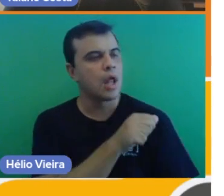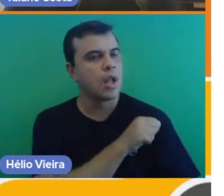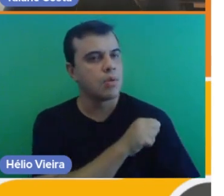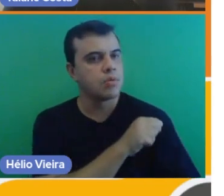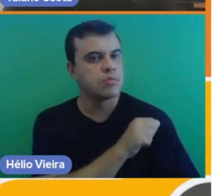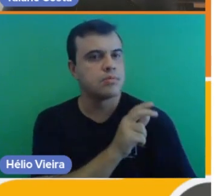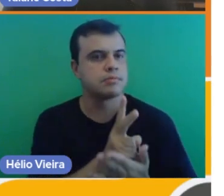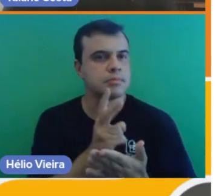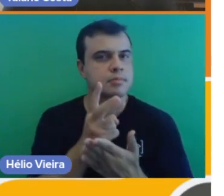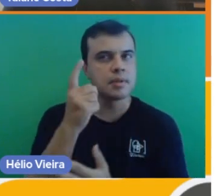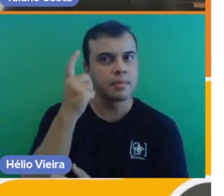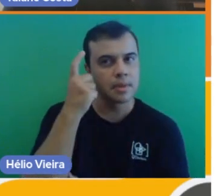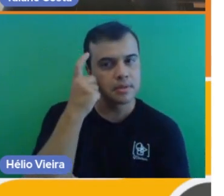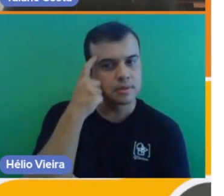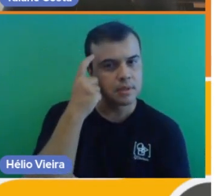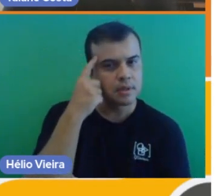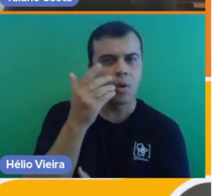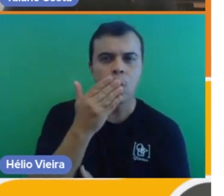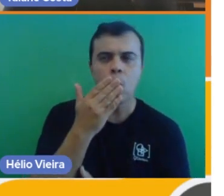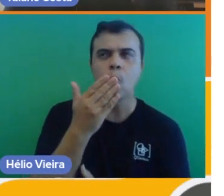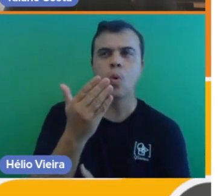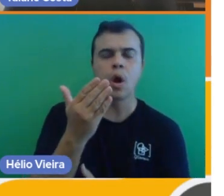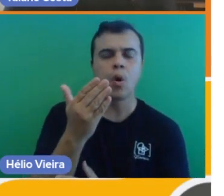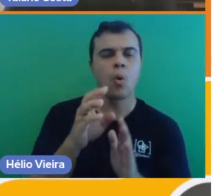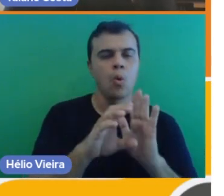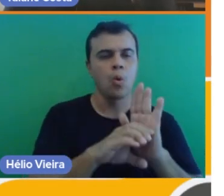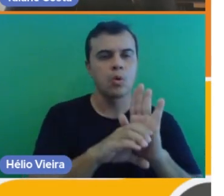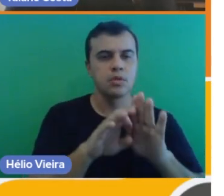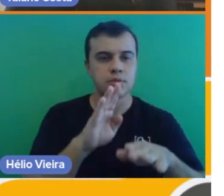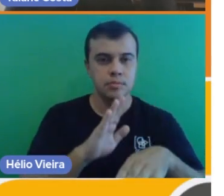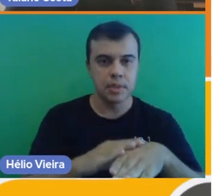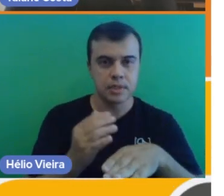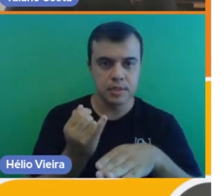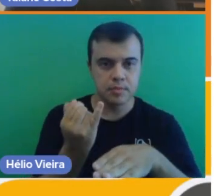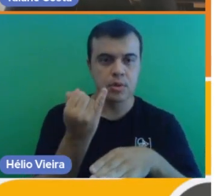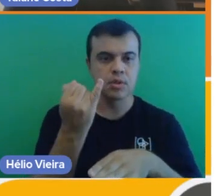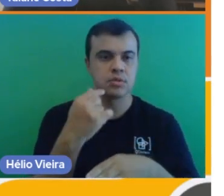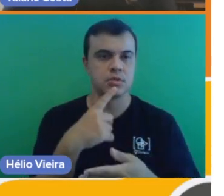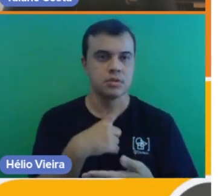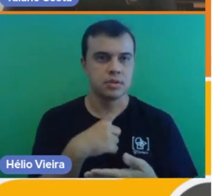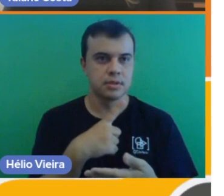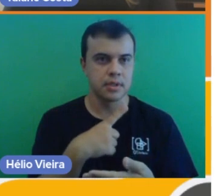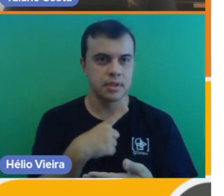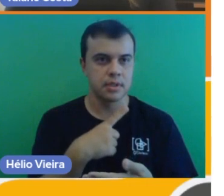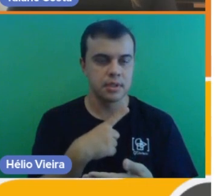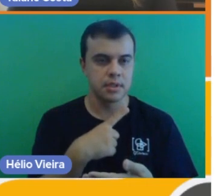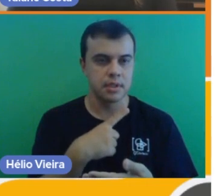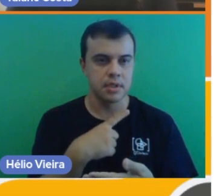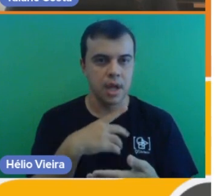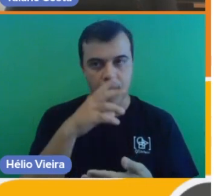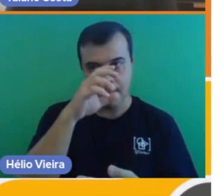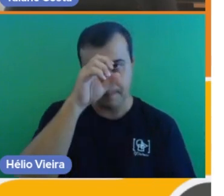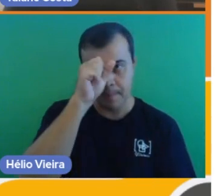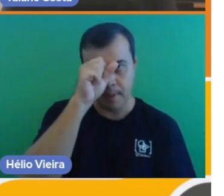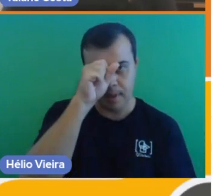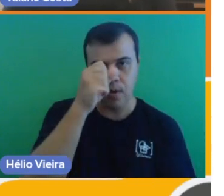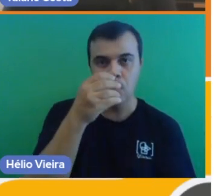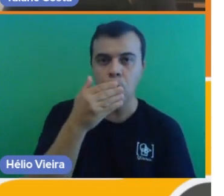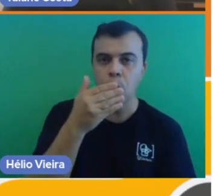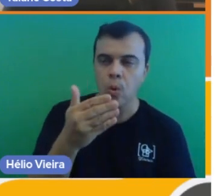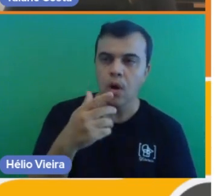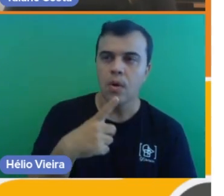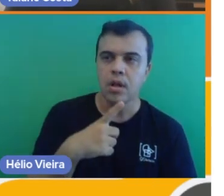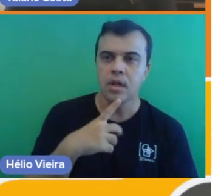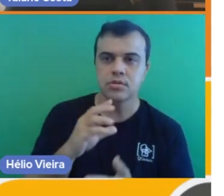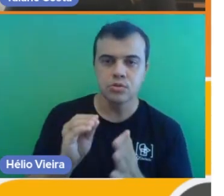né, pensarem qual foi o conceito mais importante que ele aprendeu, né, que eles